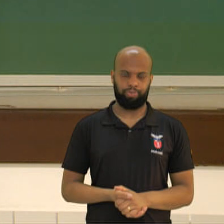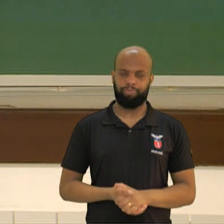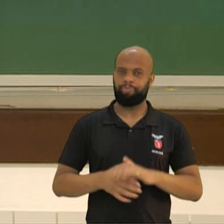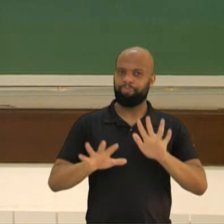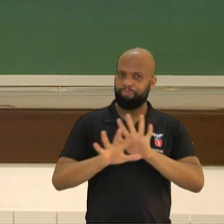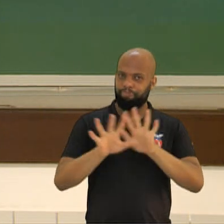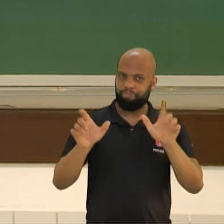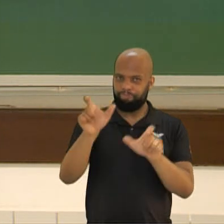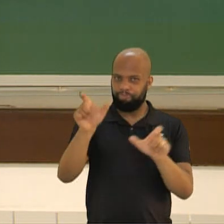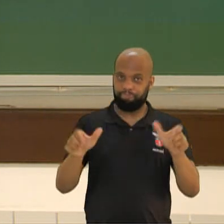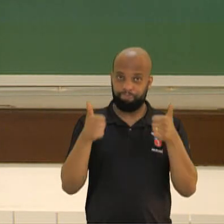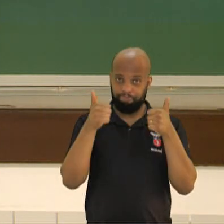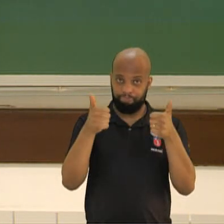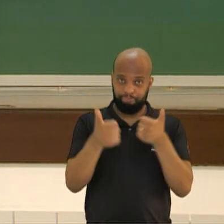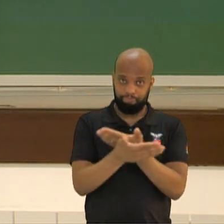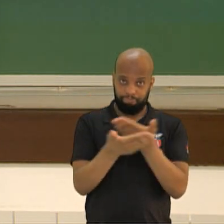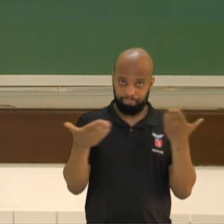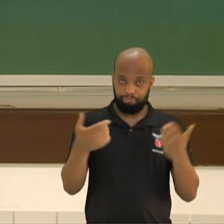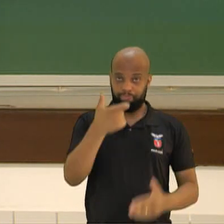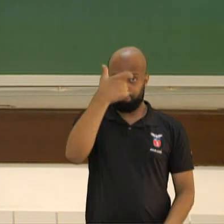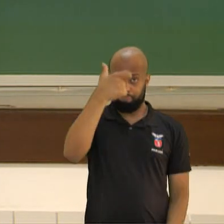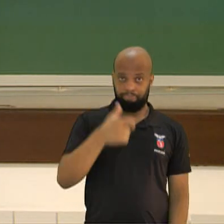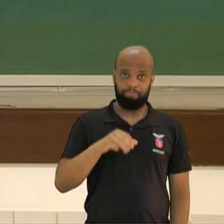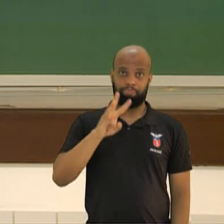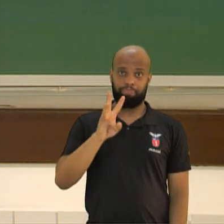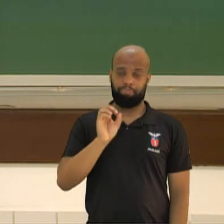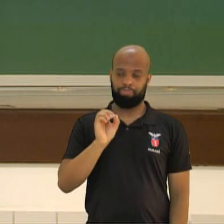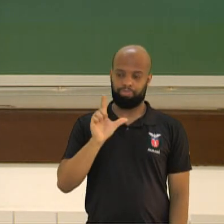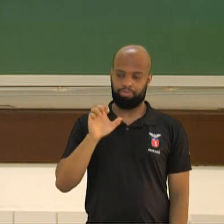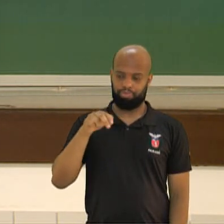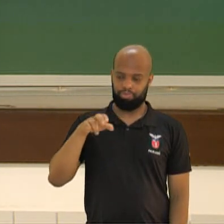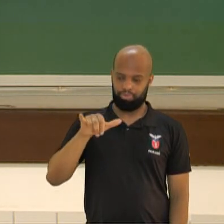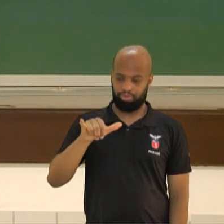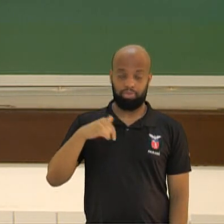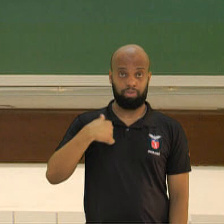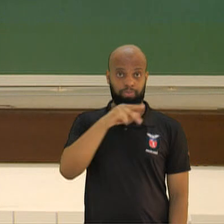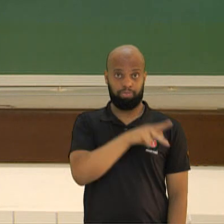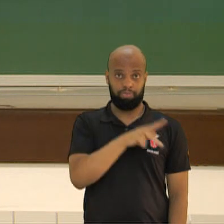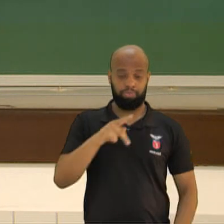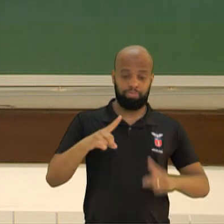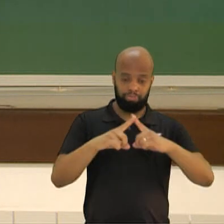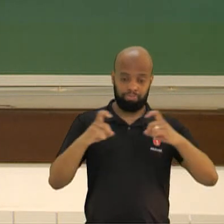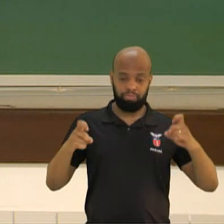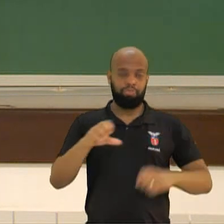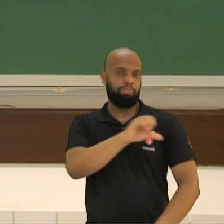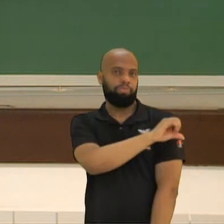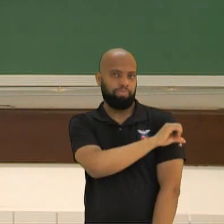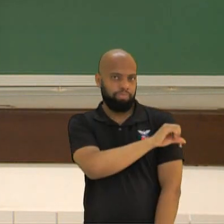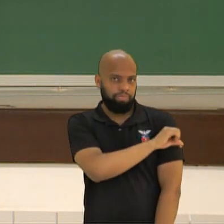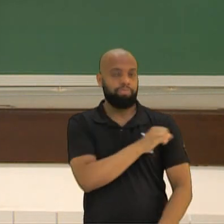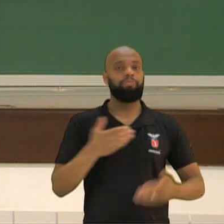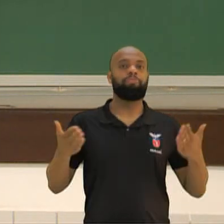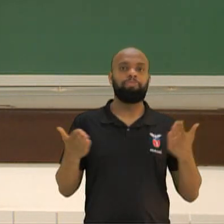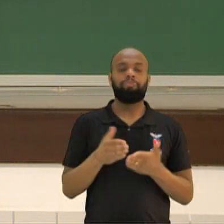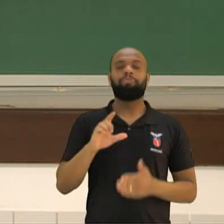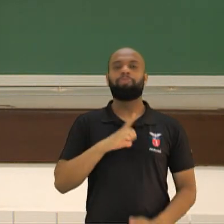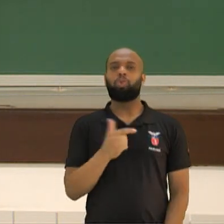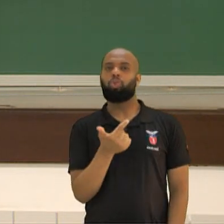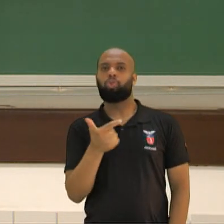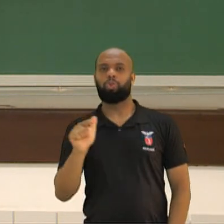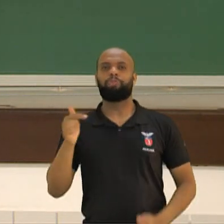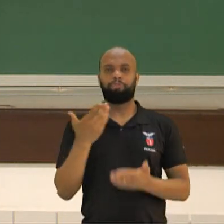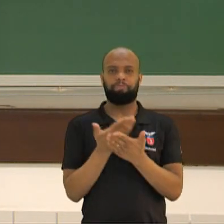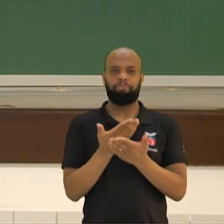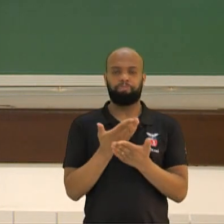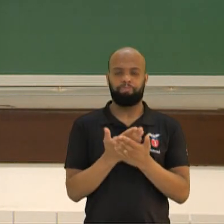E aí, pessoal, tudo bem com vocês? Eu sou o professor Volney, sou professor de Ciências do 9º ano. Estamos aqui para mais uma